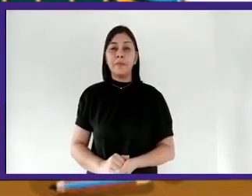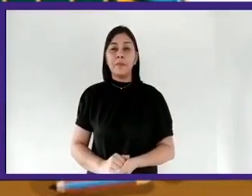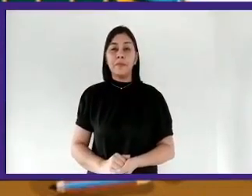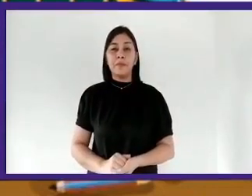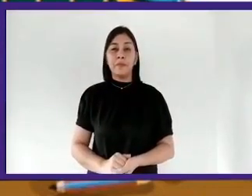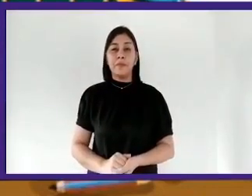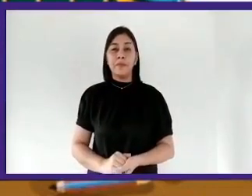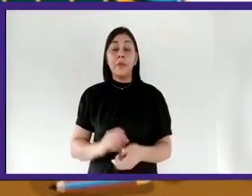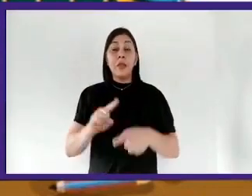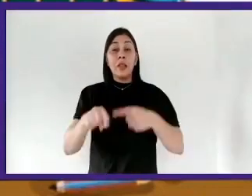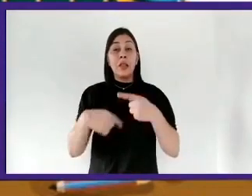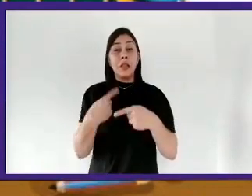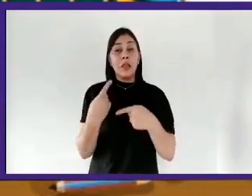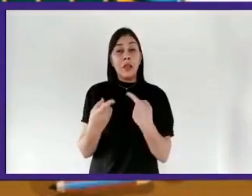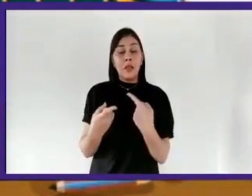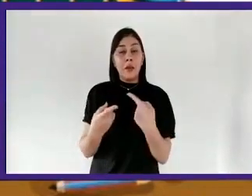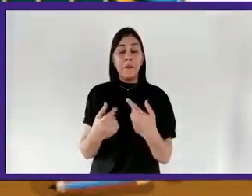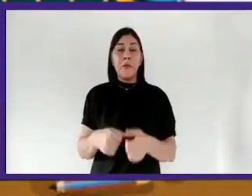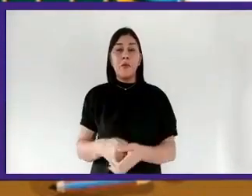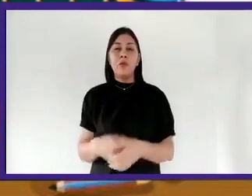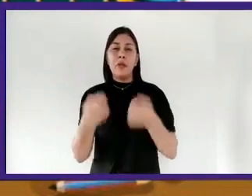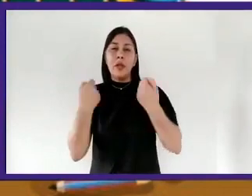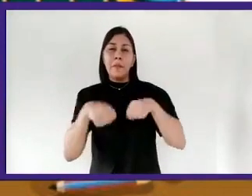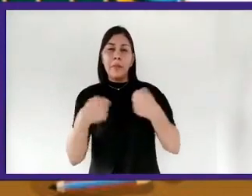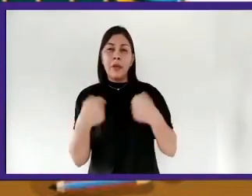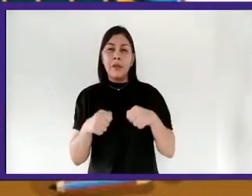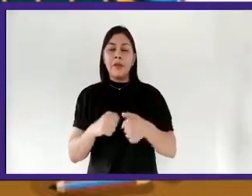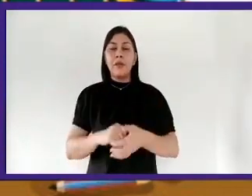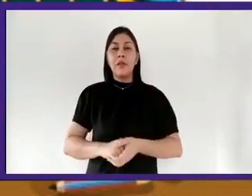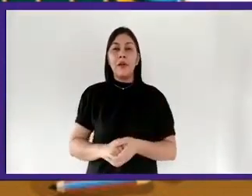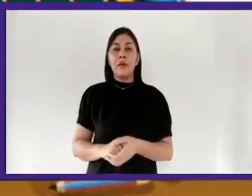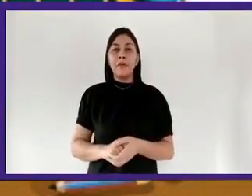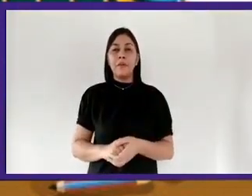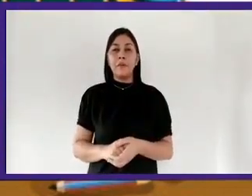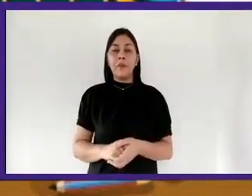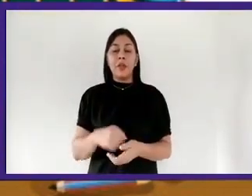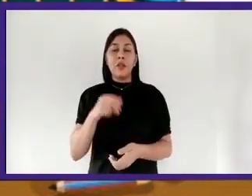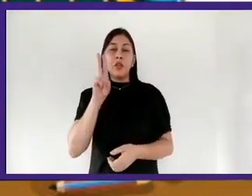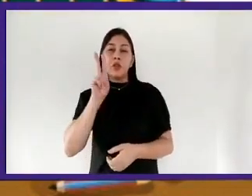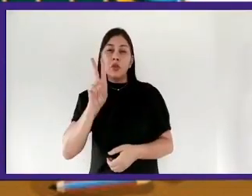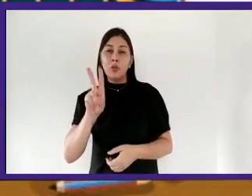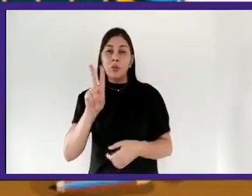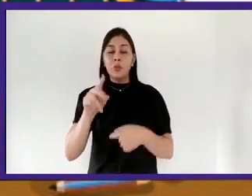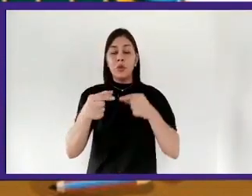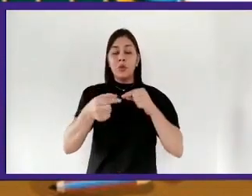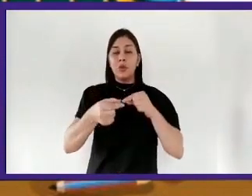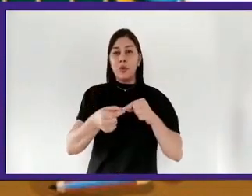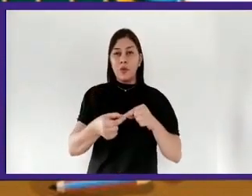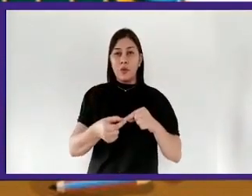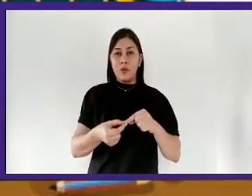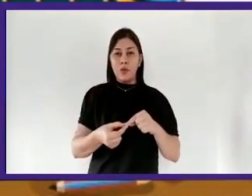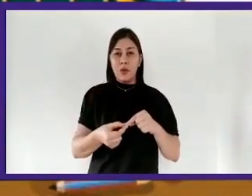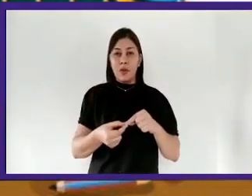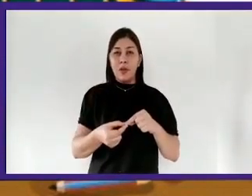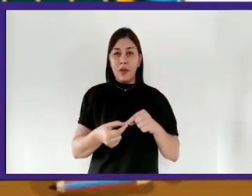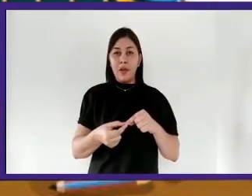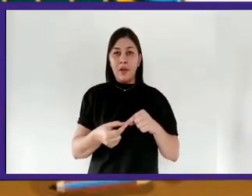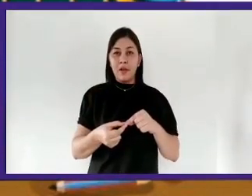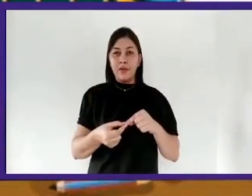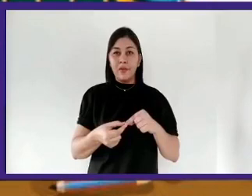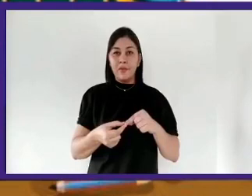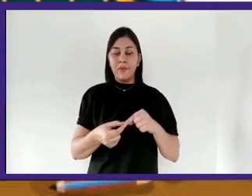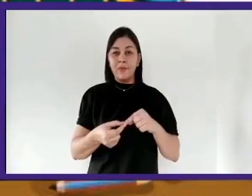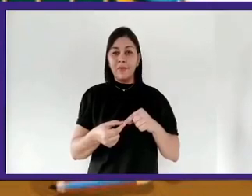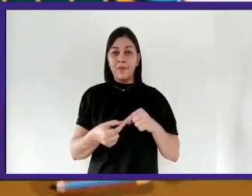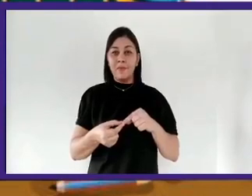pó. Depois ela me disse que eu precisaria de duas colheres também de